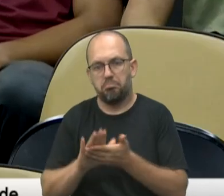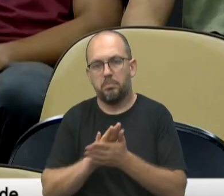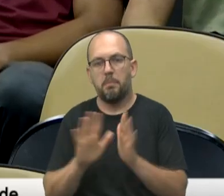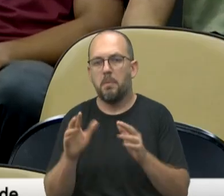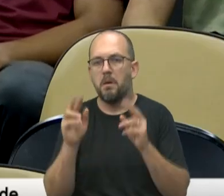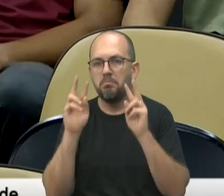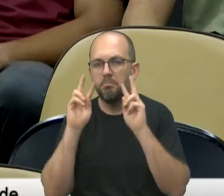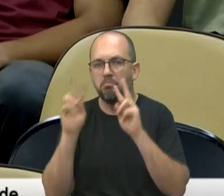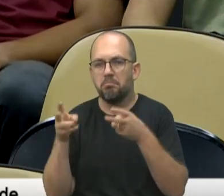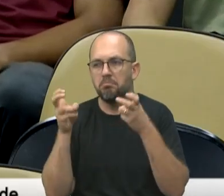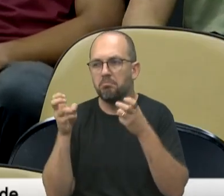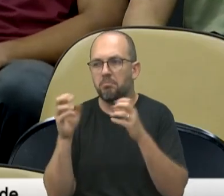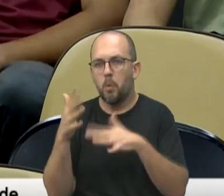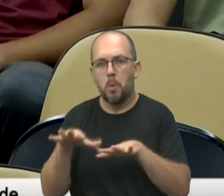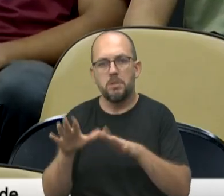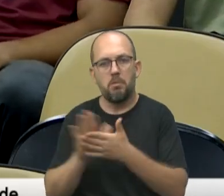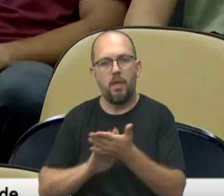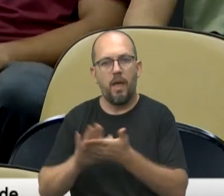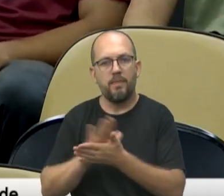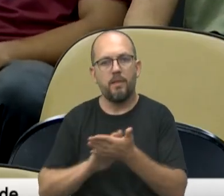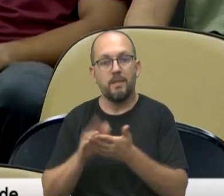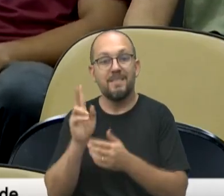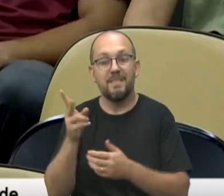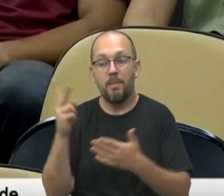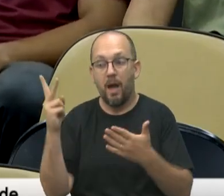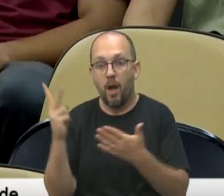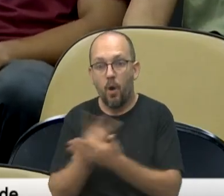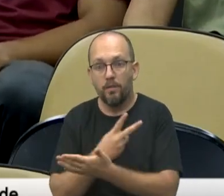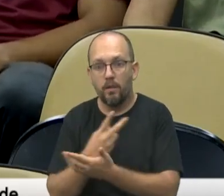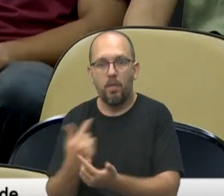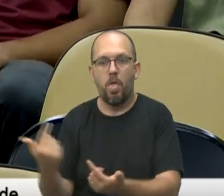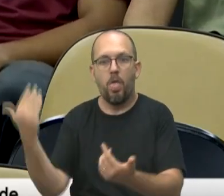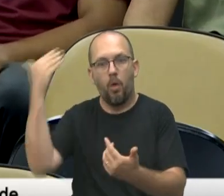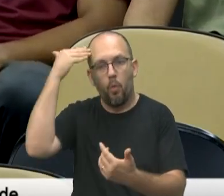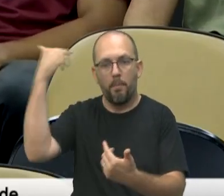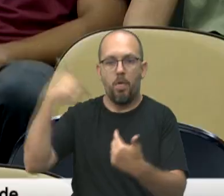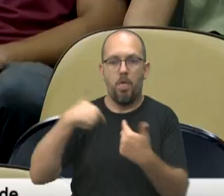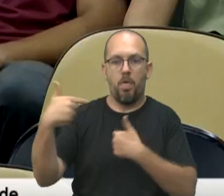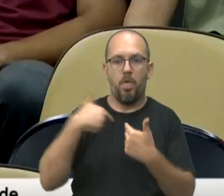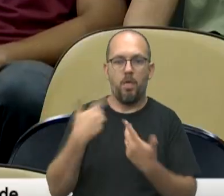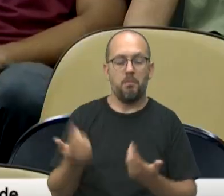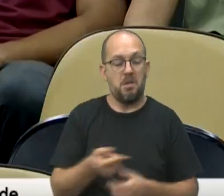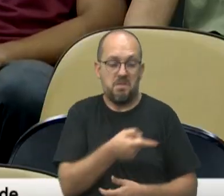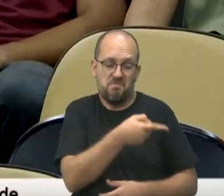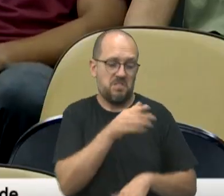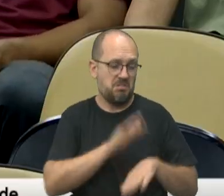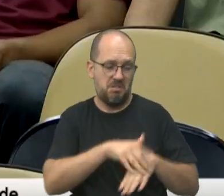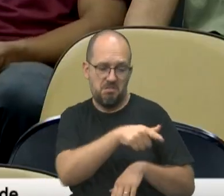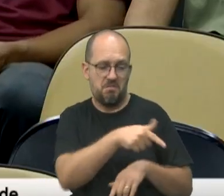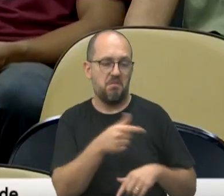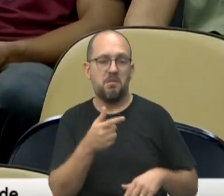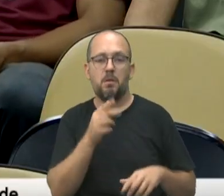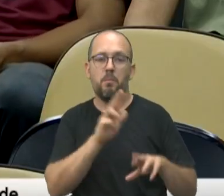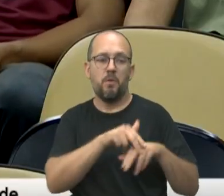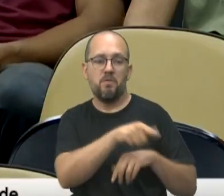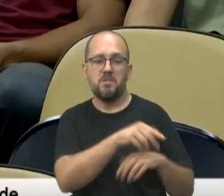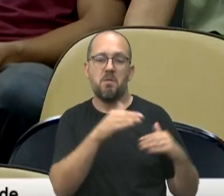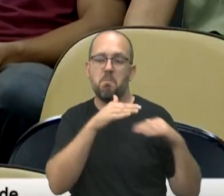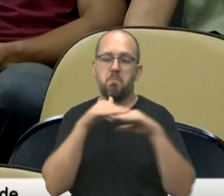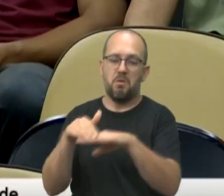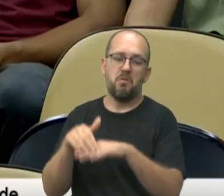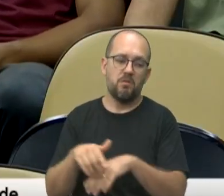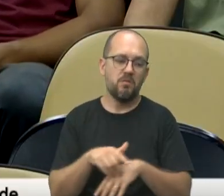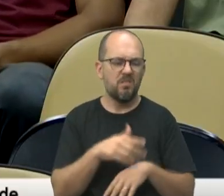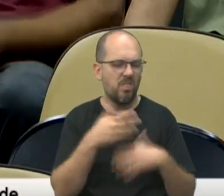essa inclusão, porque sempre que acontecia algo do tipo, a culpa caía sobre mim. Porque eu levantava a bandeira, porque eu respondia de volta, porque